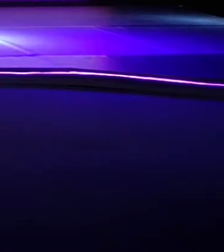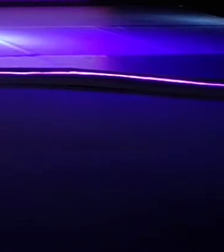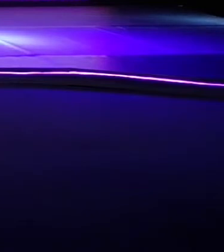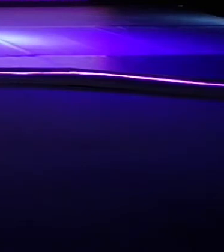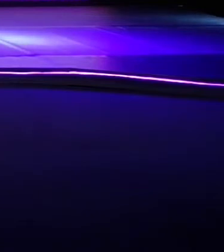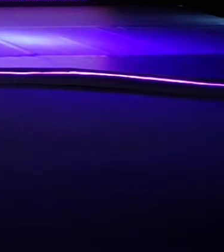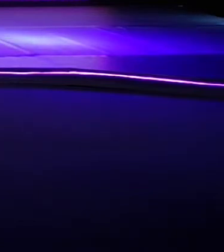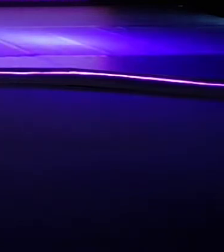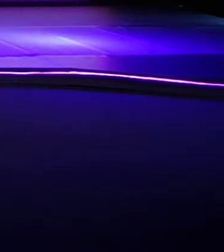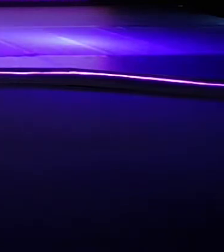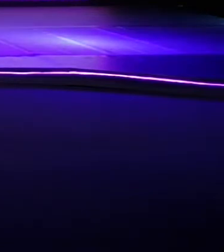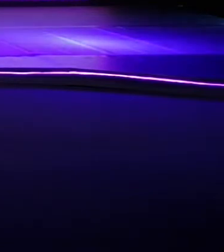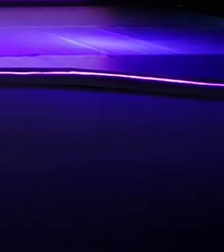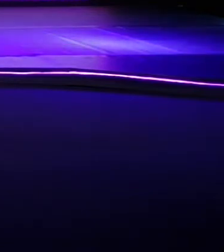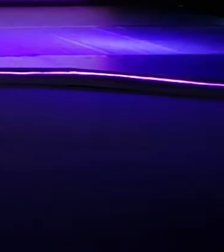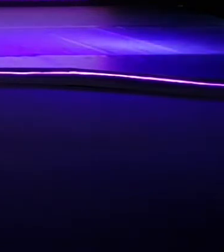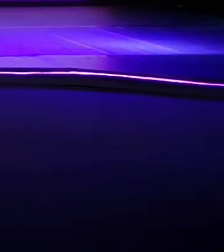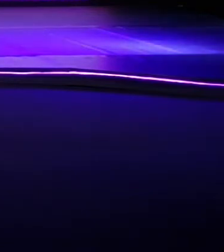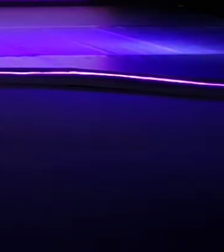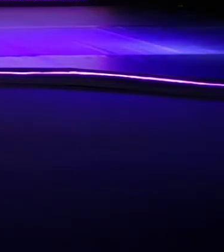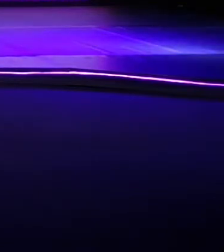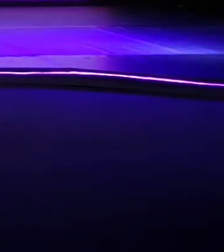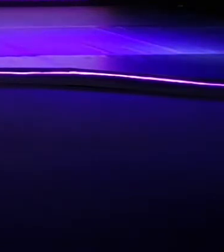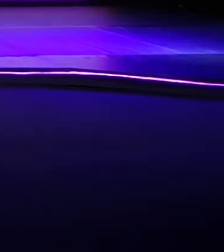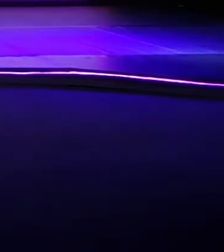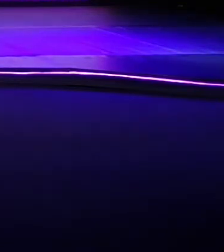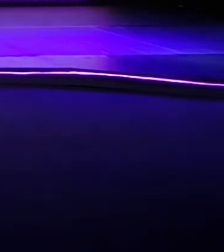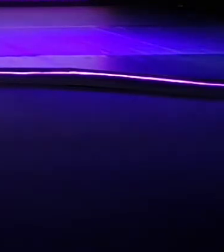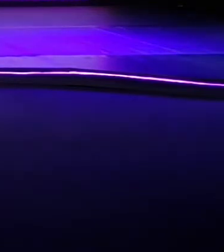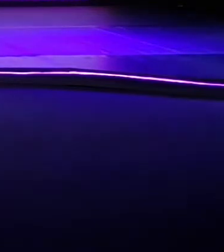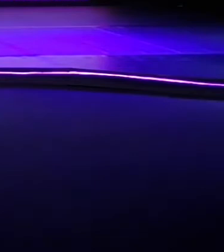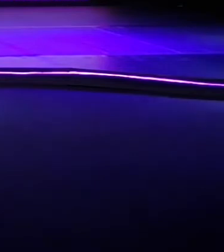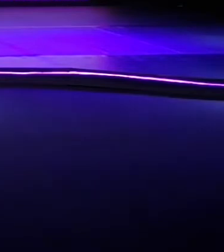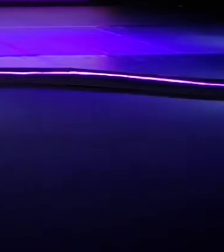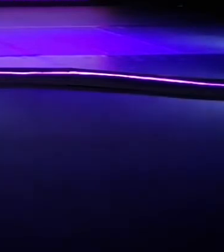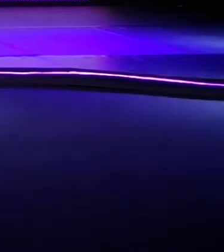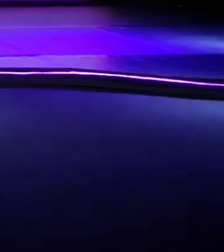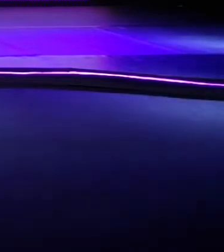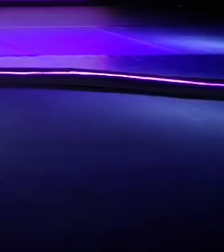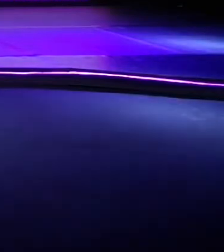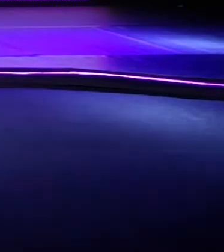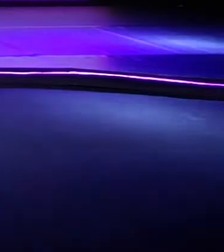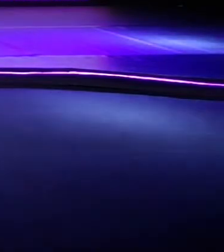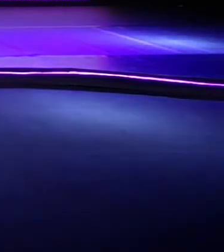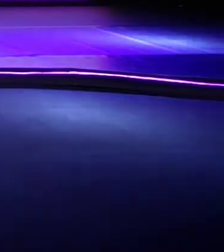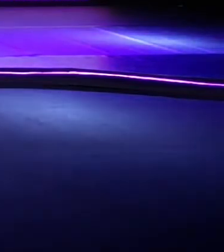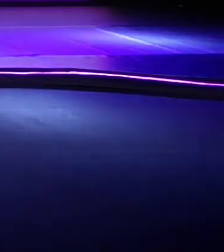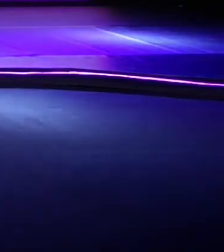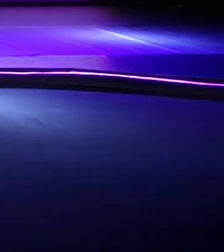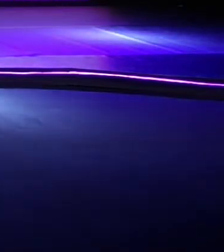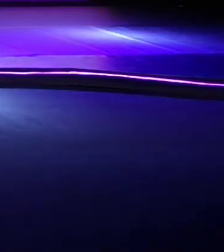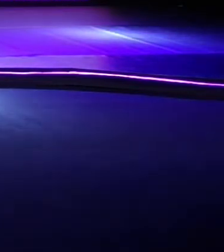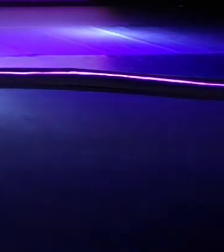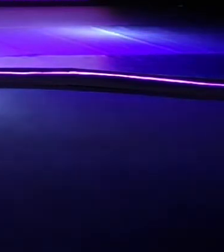Então, desculpas aqui a quem está conosco, desculpa a nossos painelistas, né, nossos parceiros, mas a gente está de